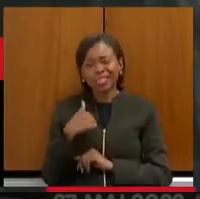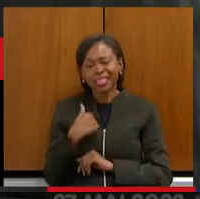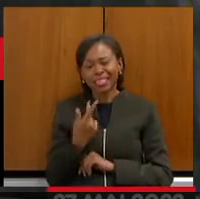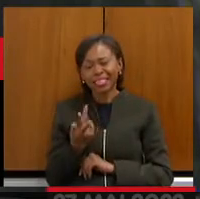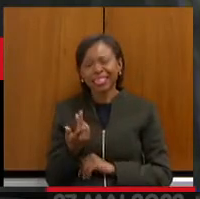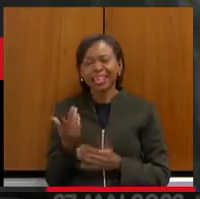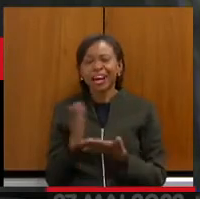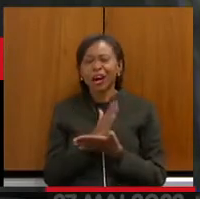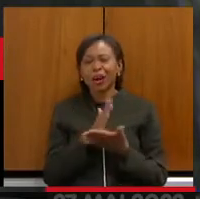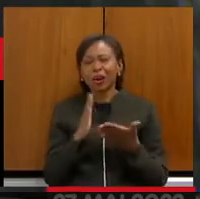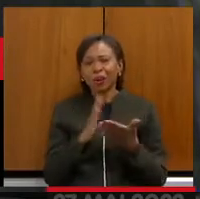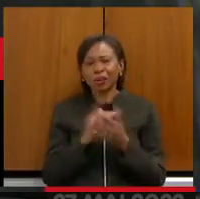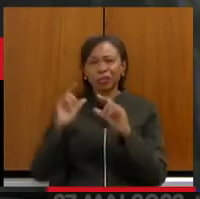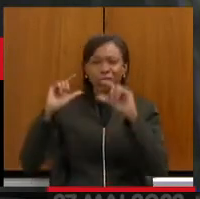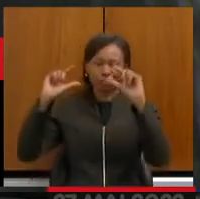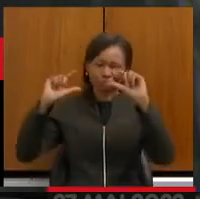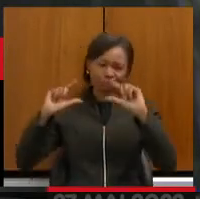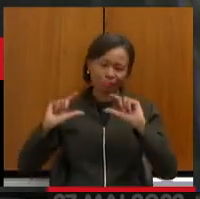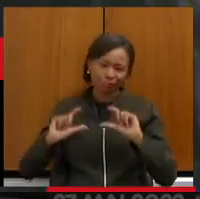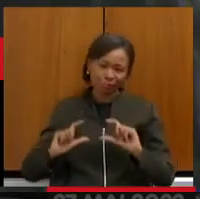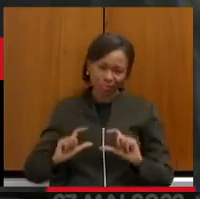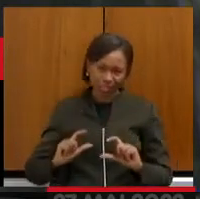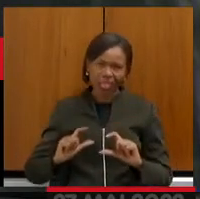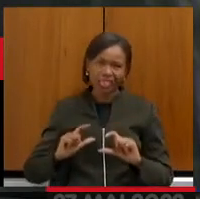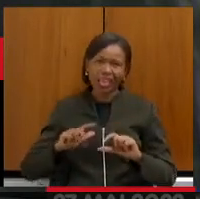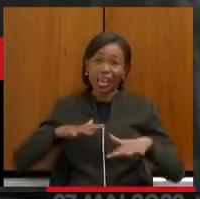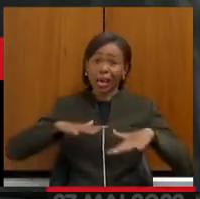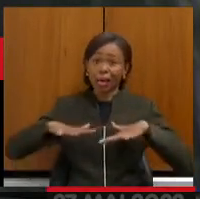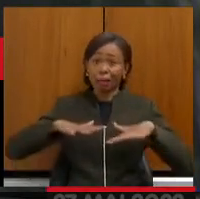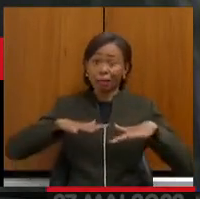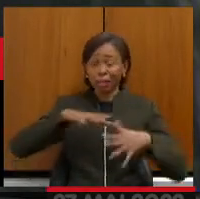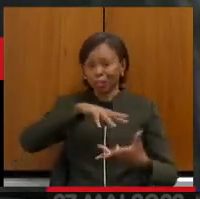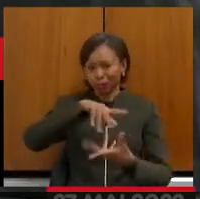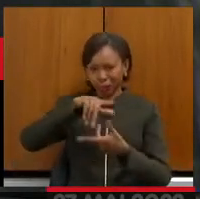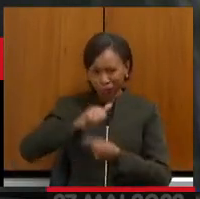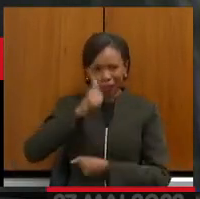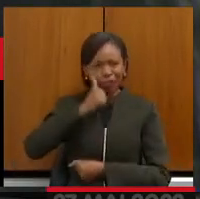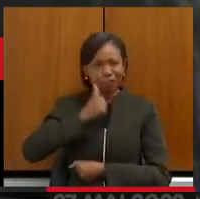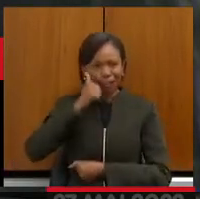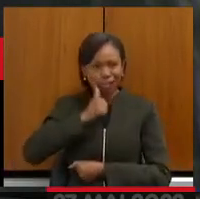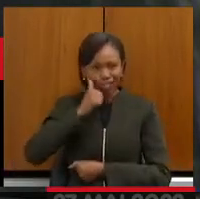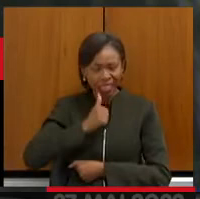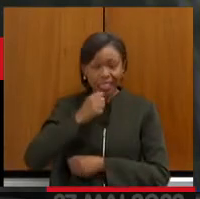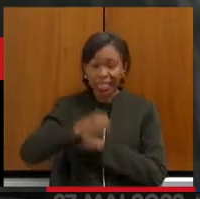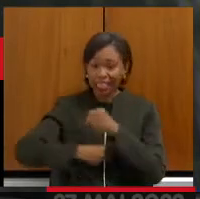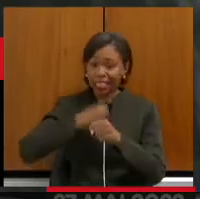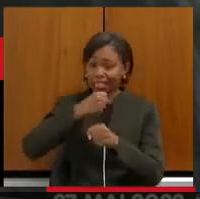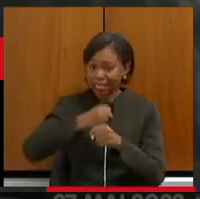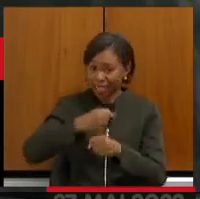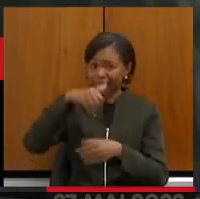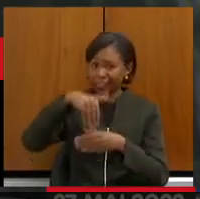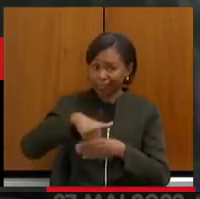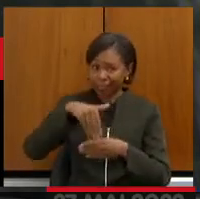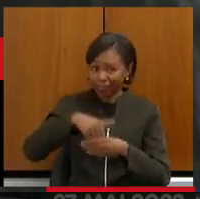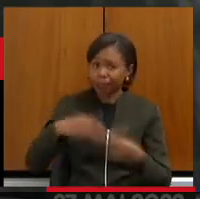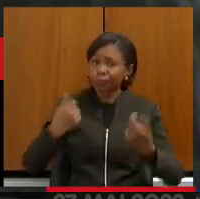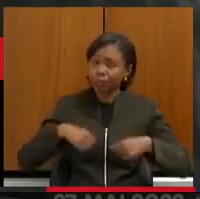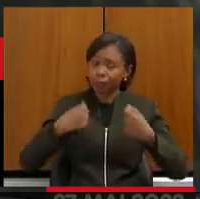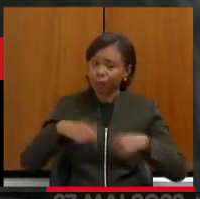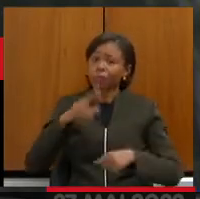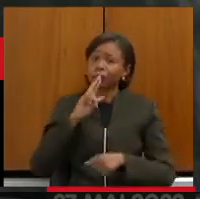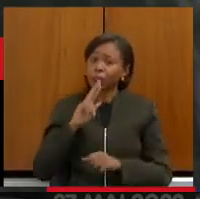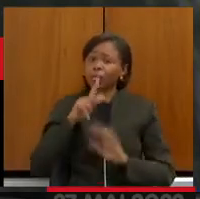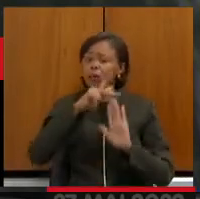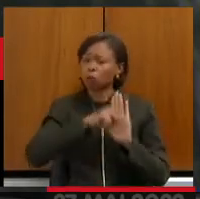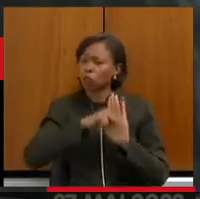traga alguns trechos do posicionamento Nacional da Marcha mundial das mulheres a respeito do ano eleitoral e da necessidade de respondermos a esse